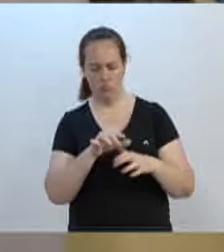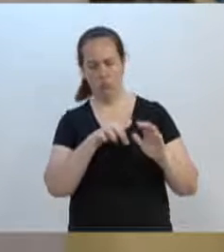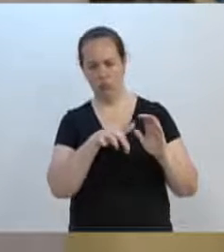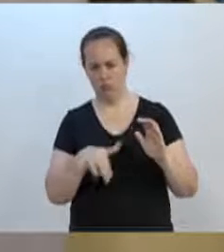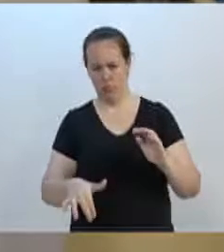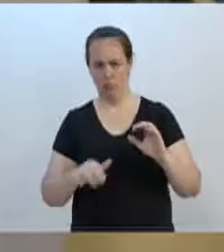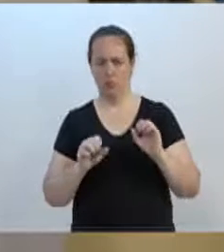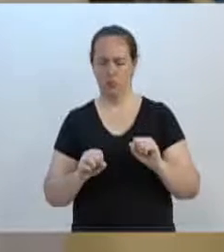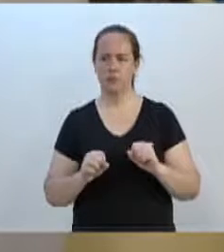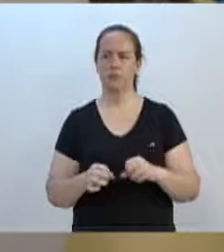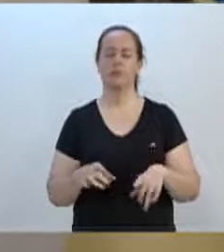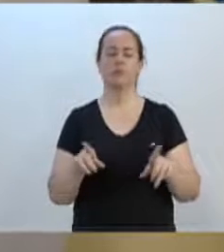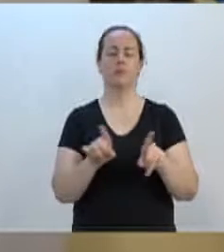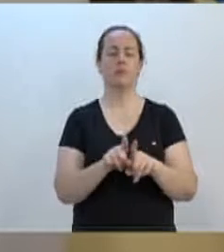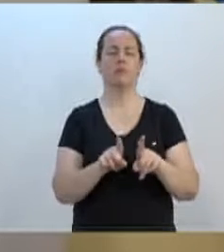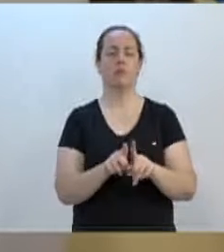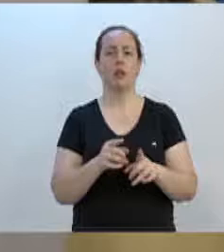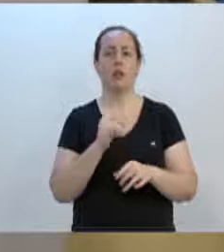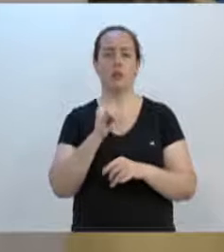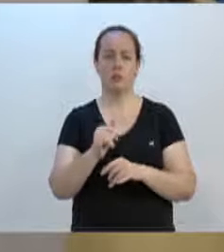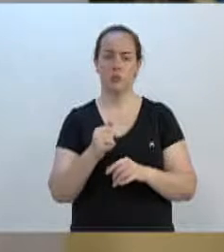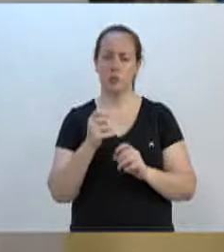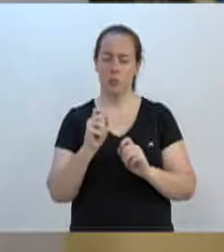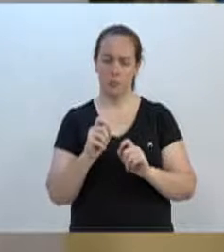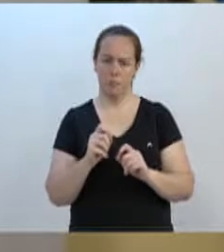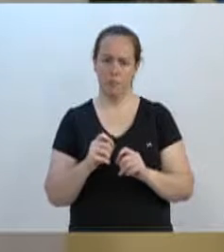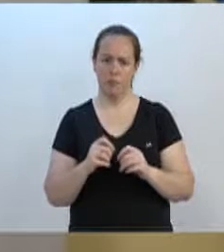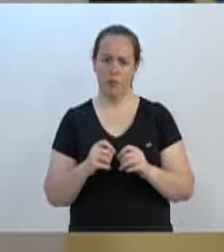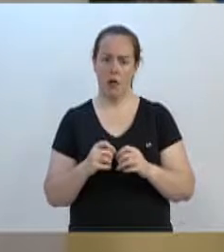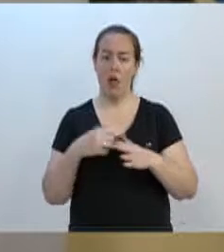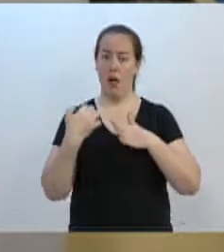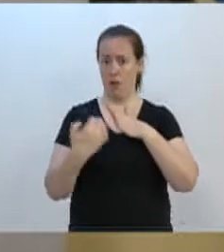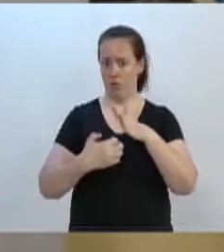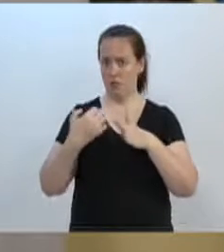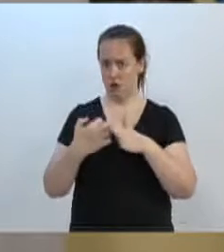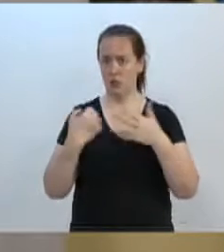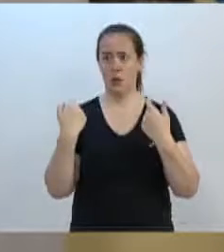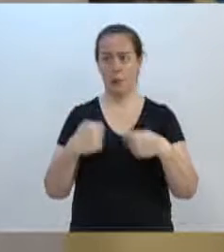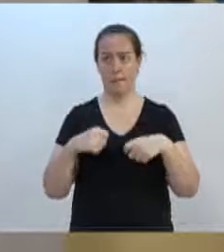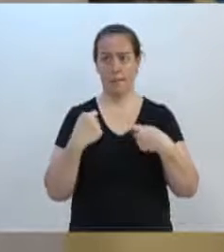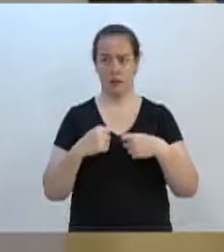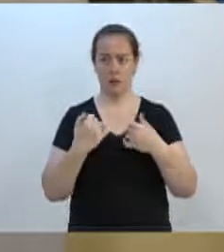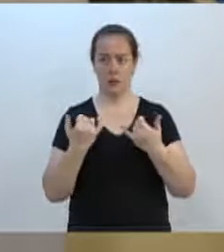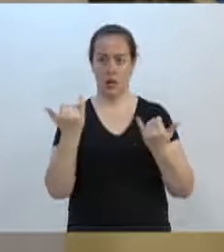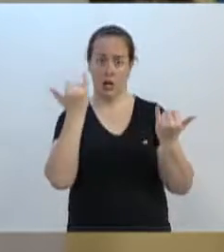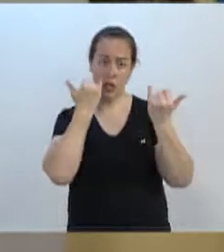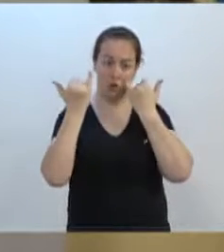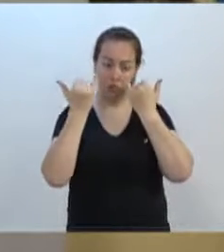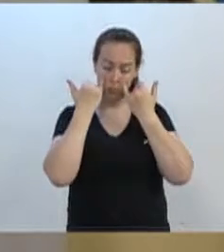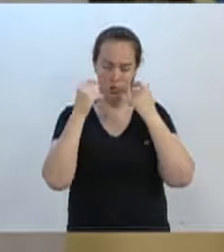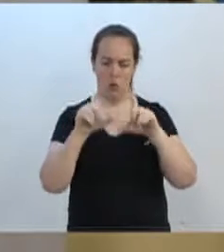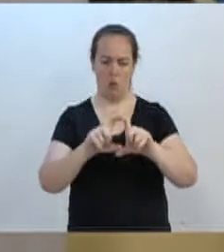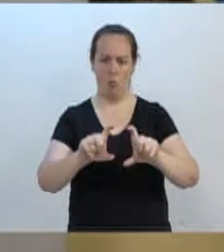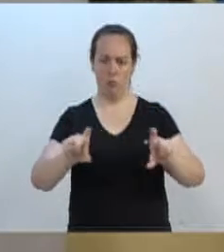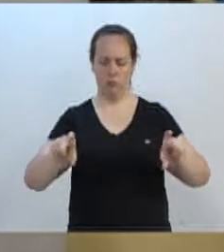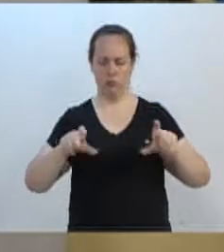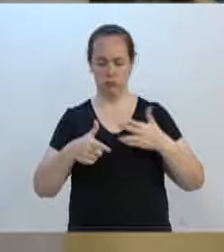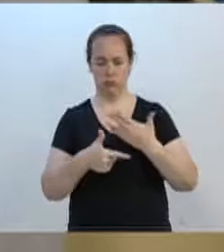parte, que a concessionária, ela tem que colocar um informativo lá no ônibus, uma